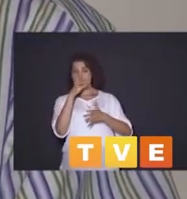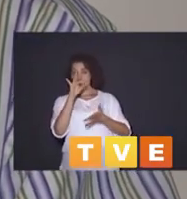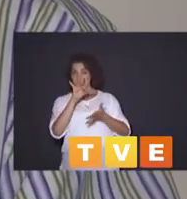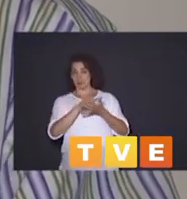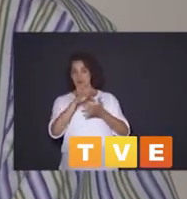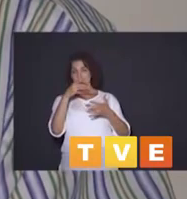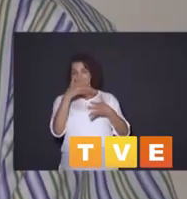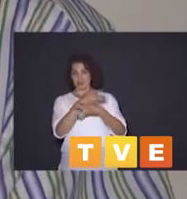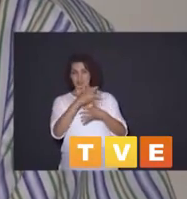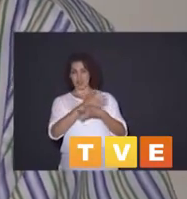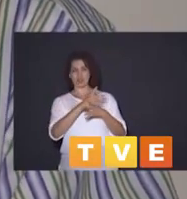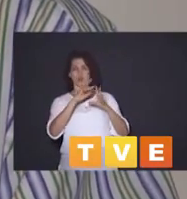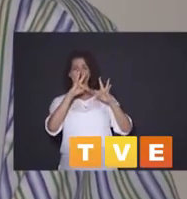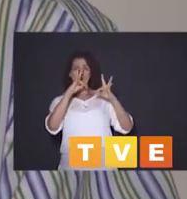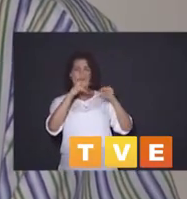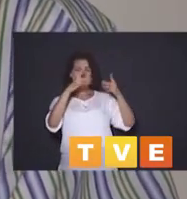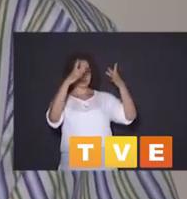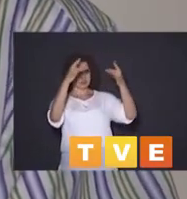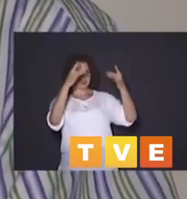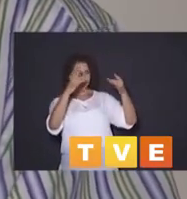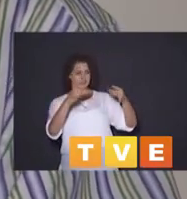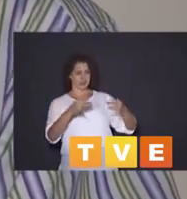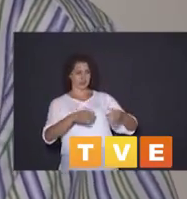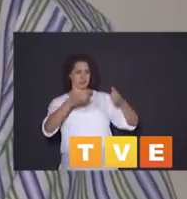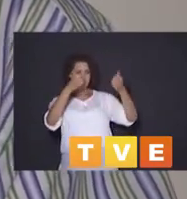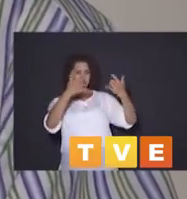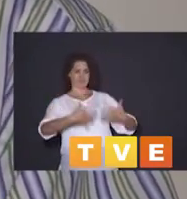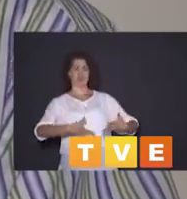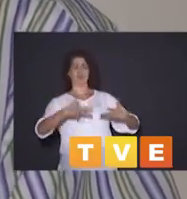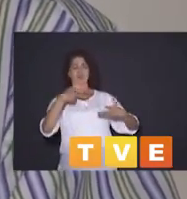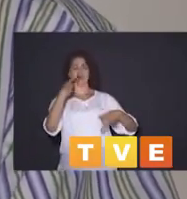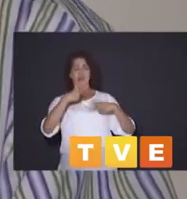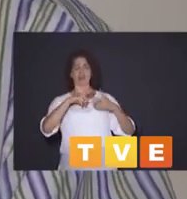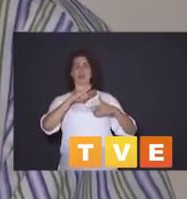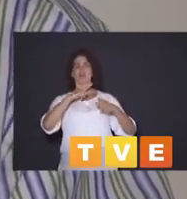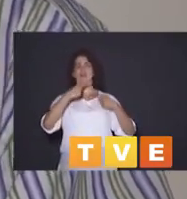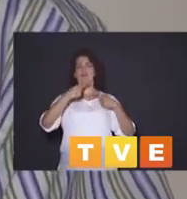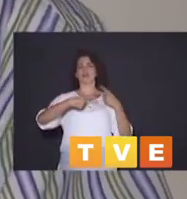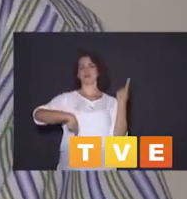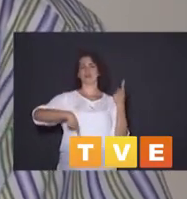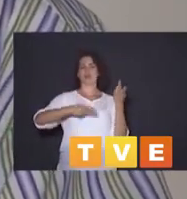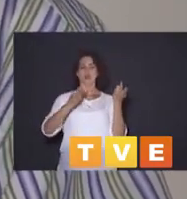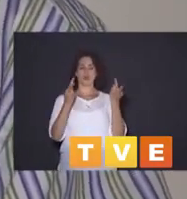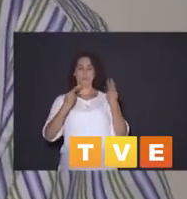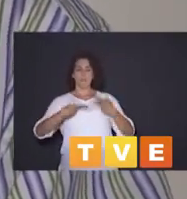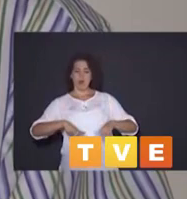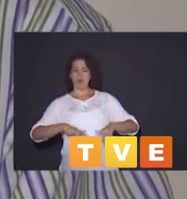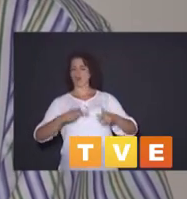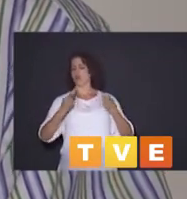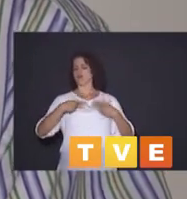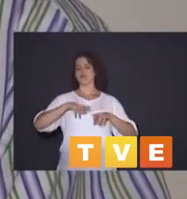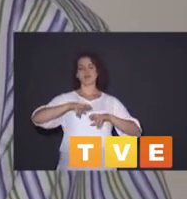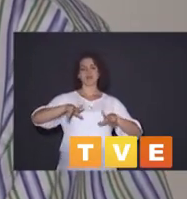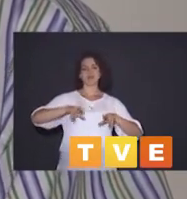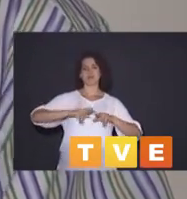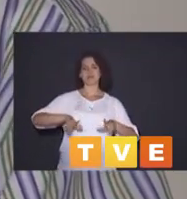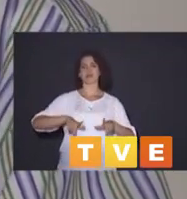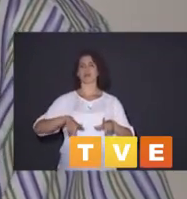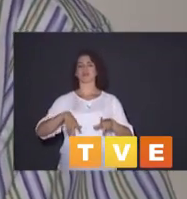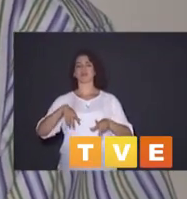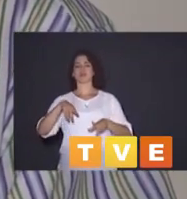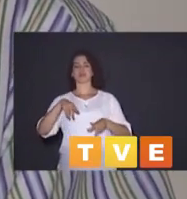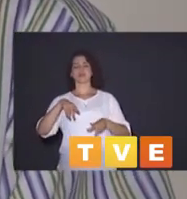e tudo isso é carregada e contradições em termos de humana e humana de diárias e viagens